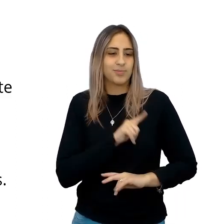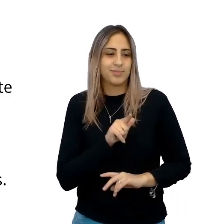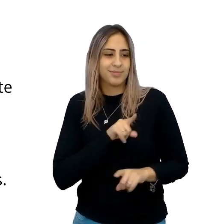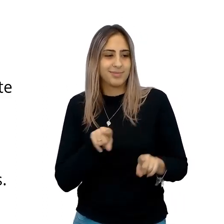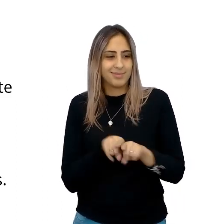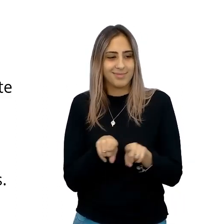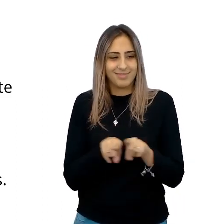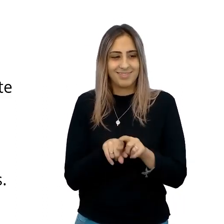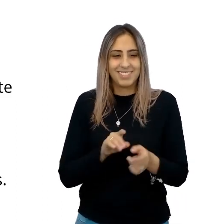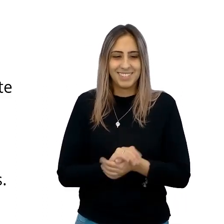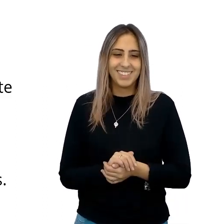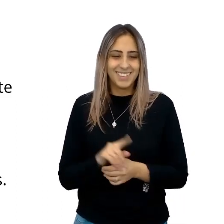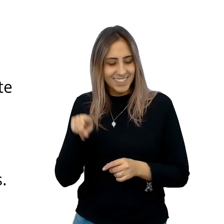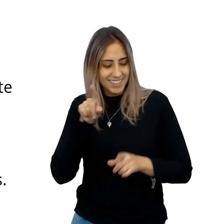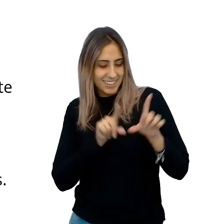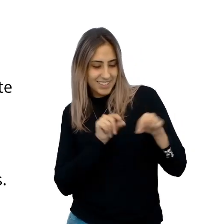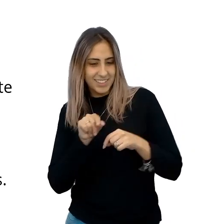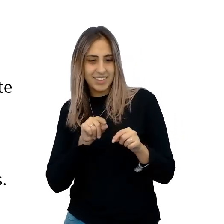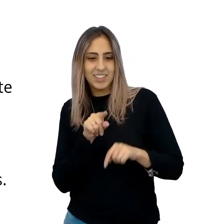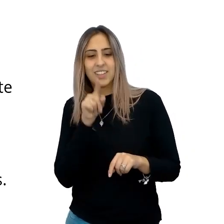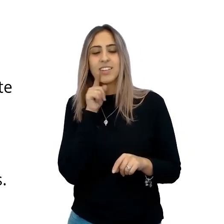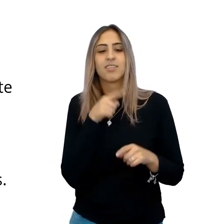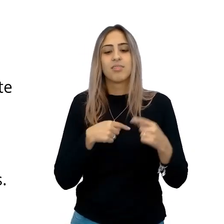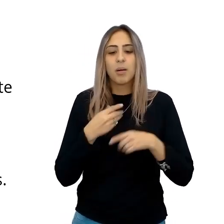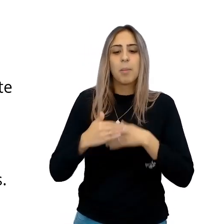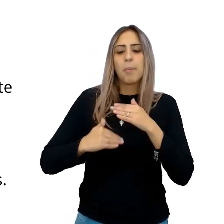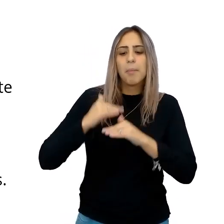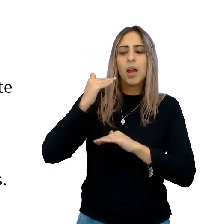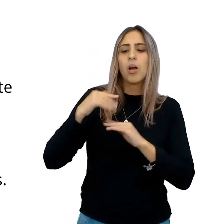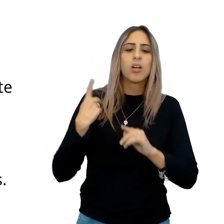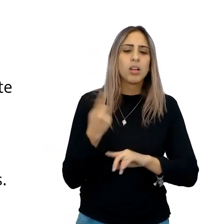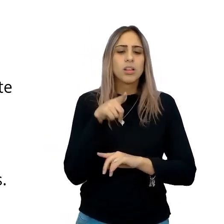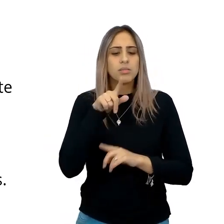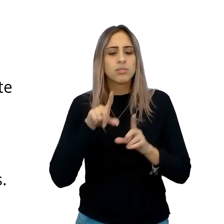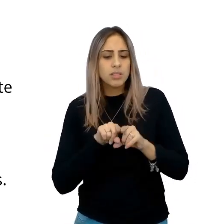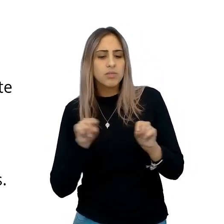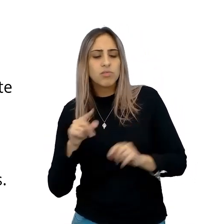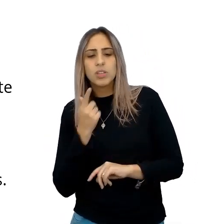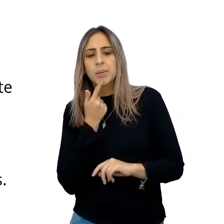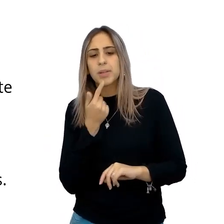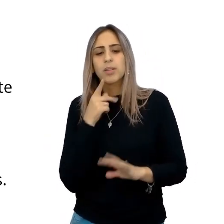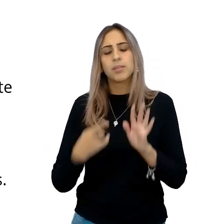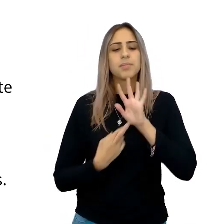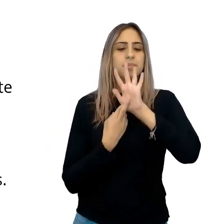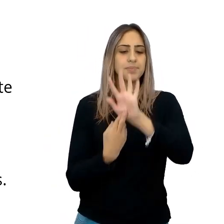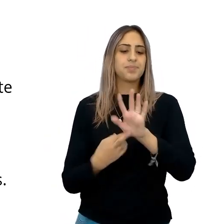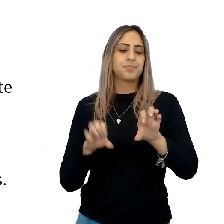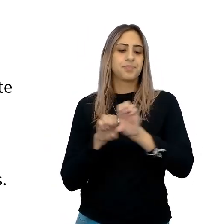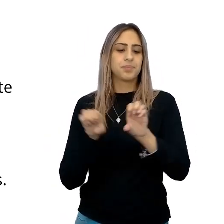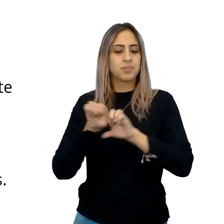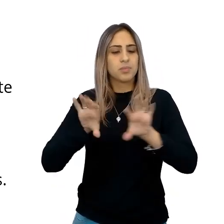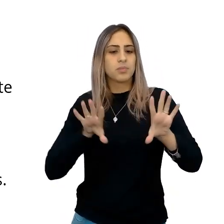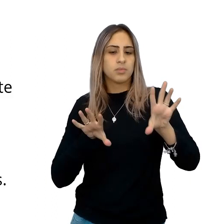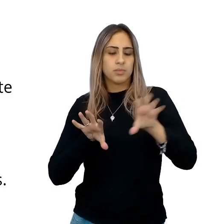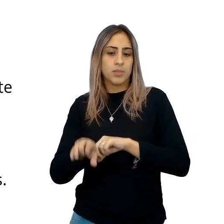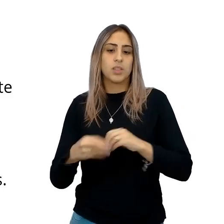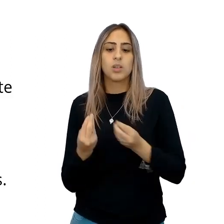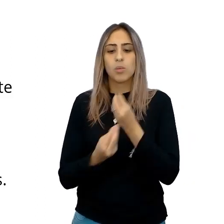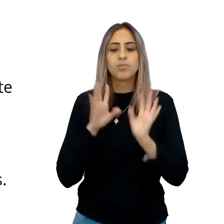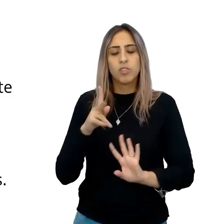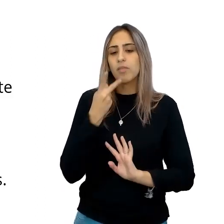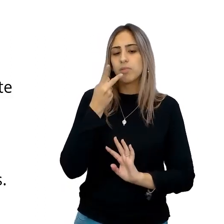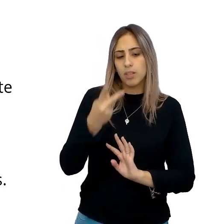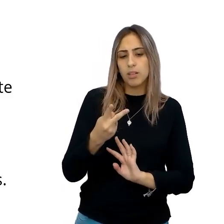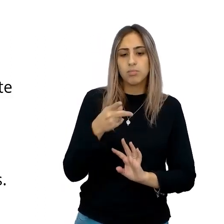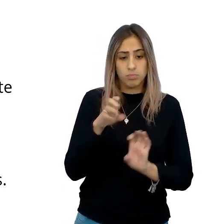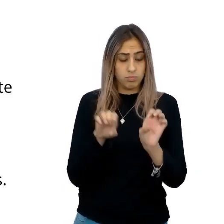representar esse esquema, o círculo maior aí, essa linha vermelha, representa o eixo formativo. Como eu já mencionei,